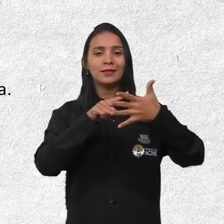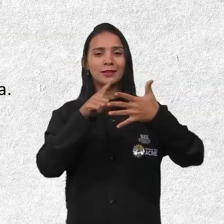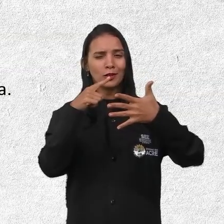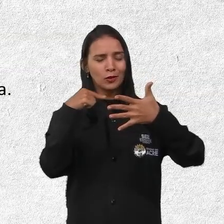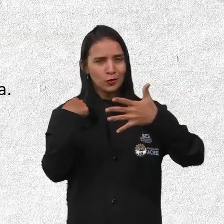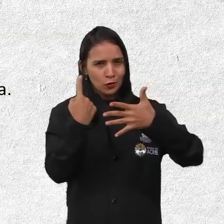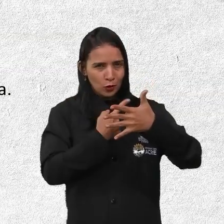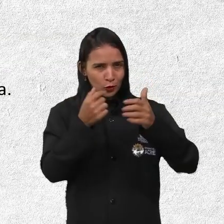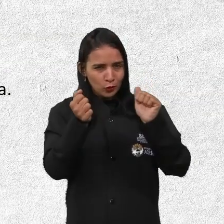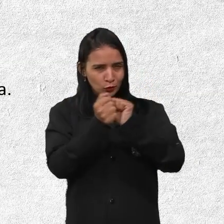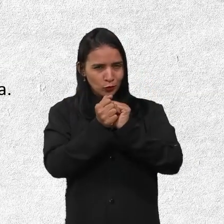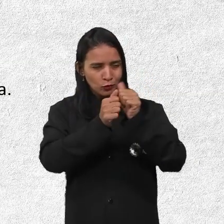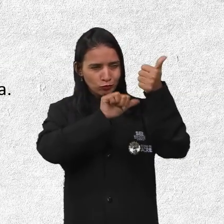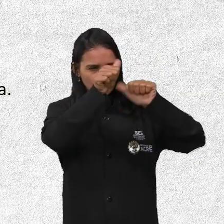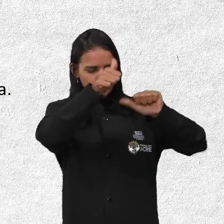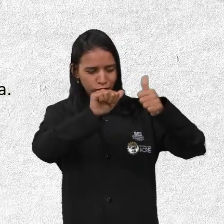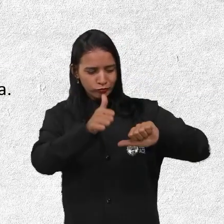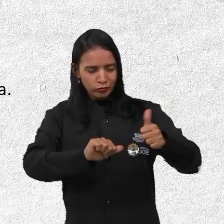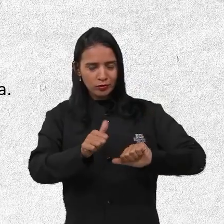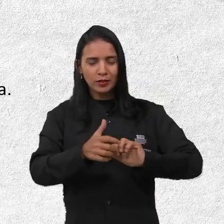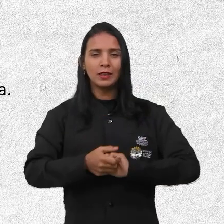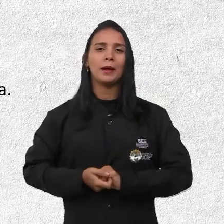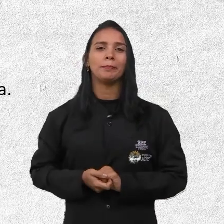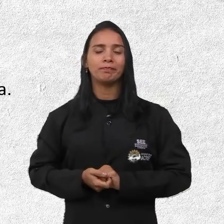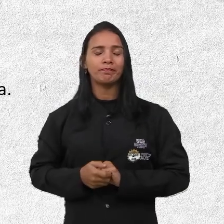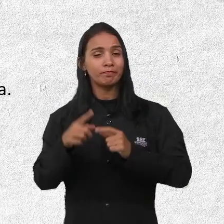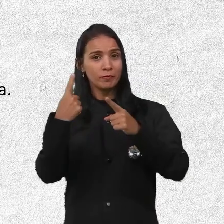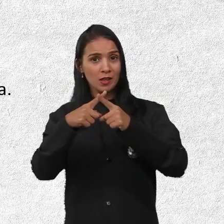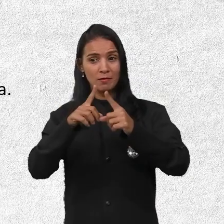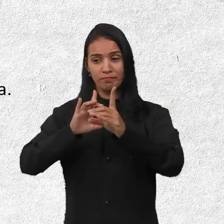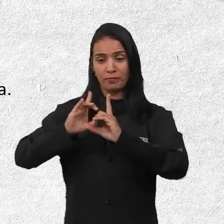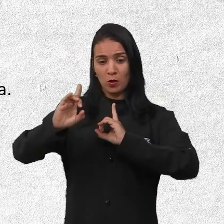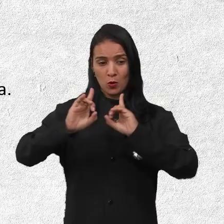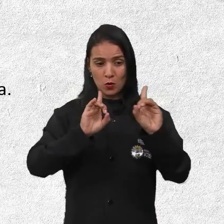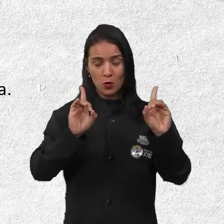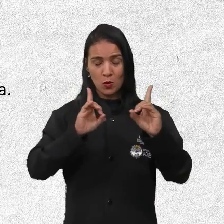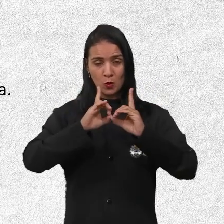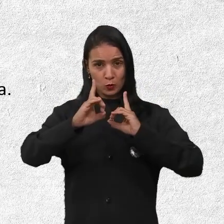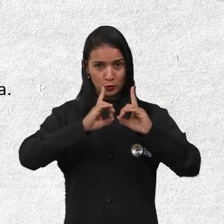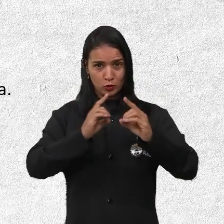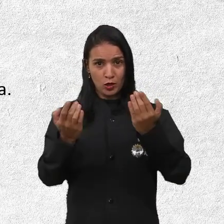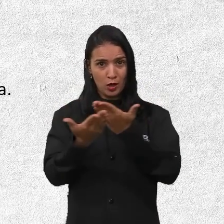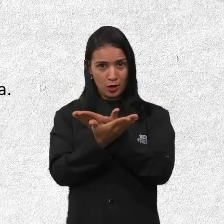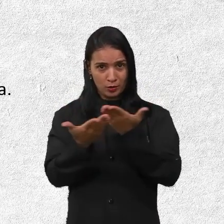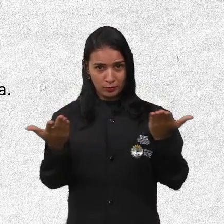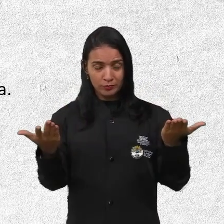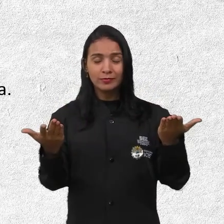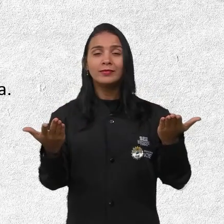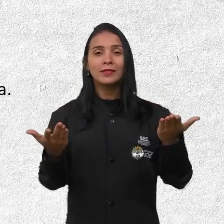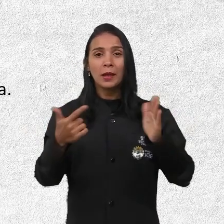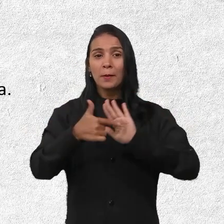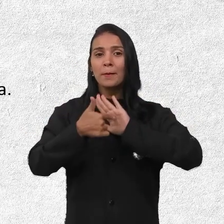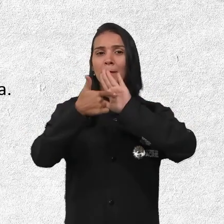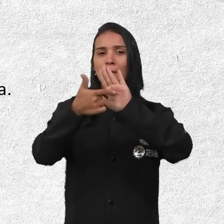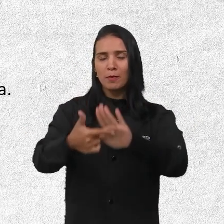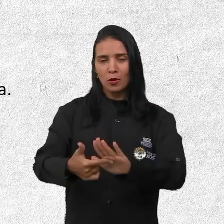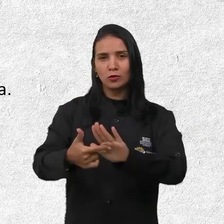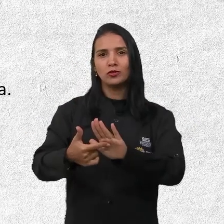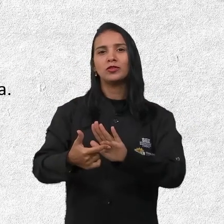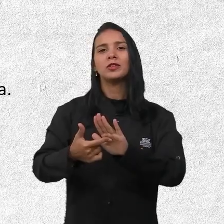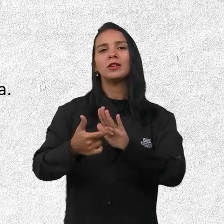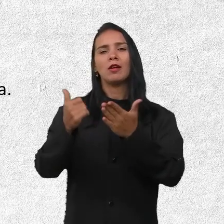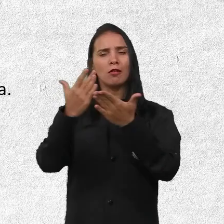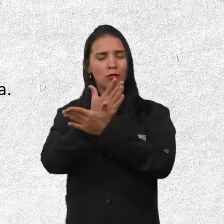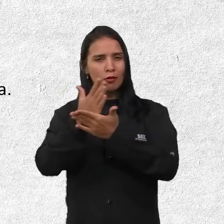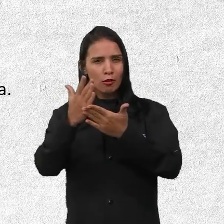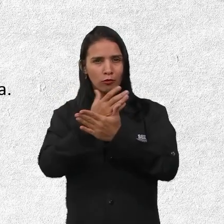dizer. Esse diálogo explora 3 importantes recursos da linguagem: duplo sentido,